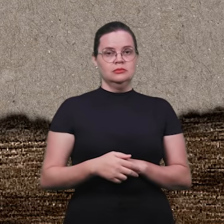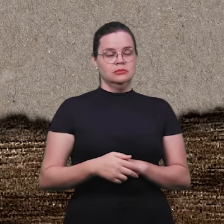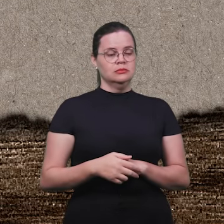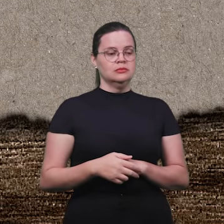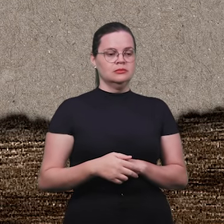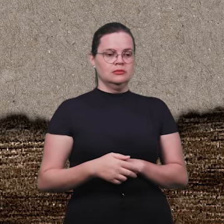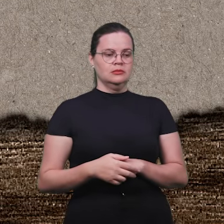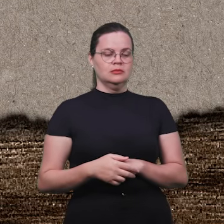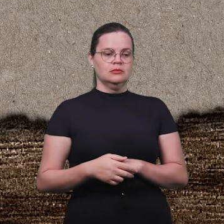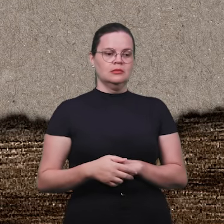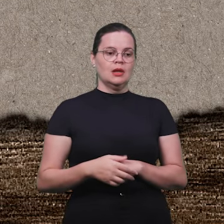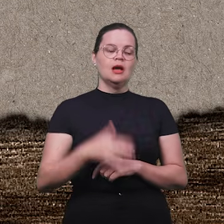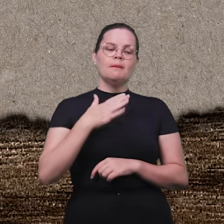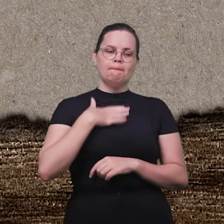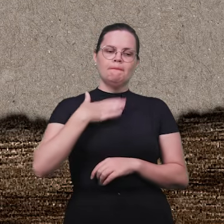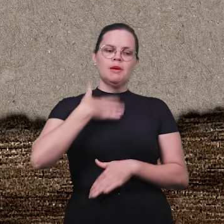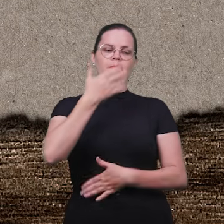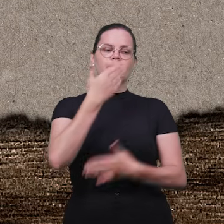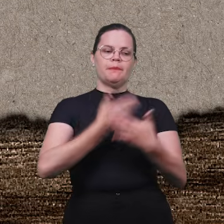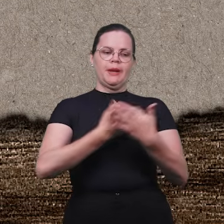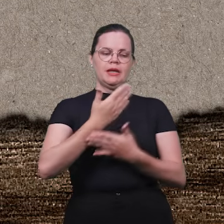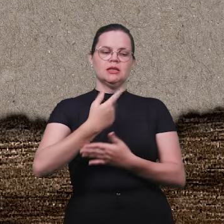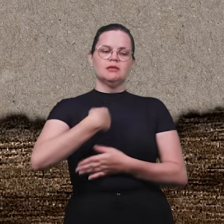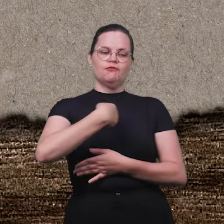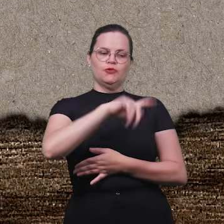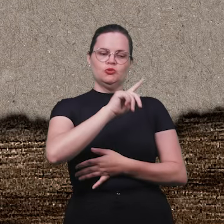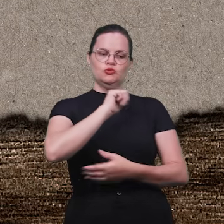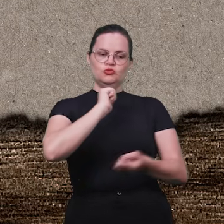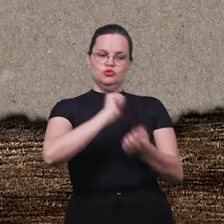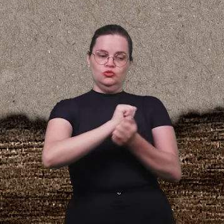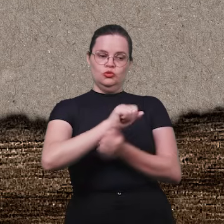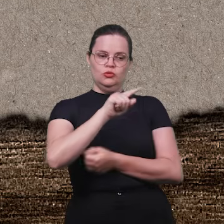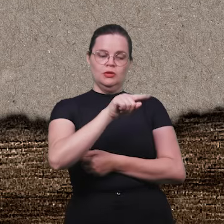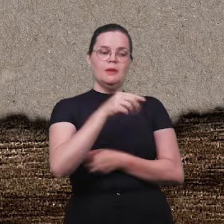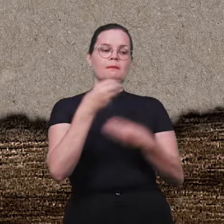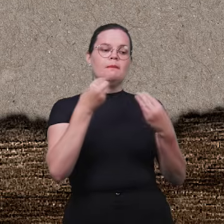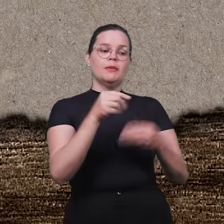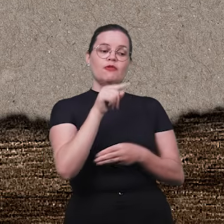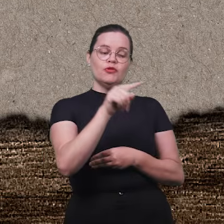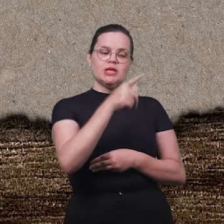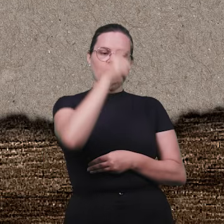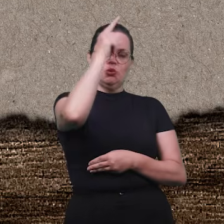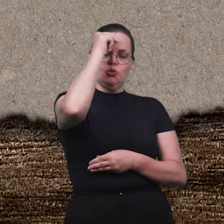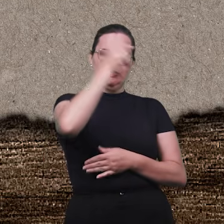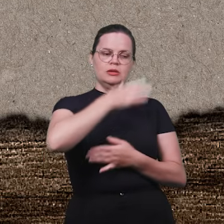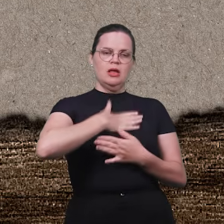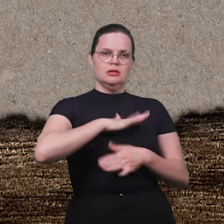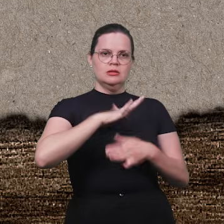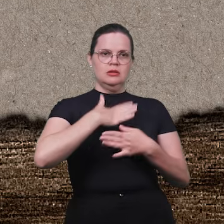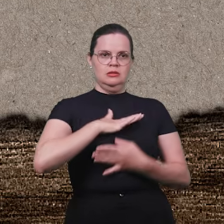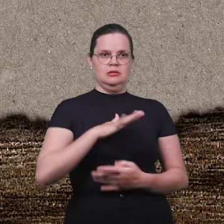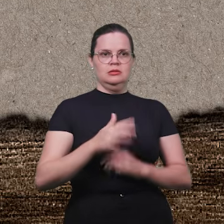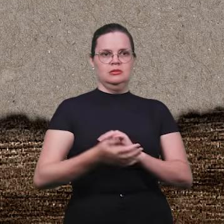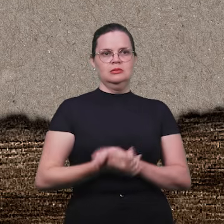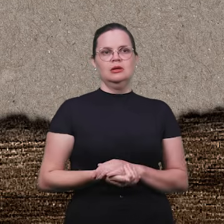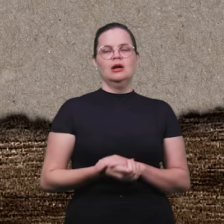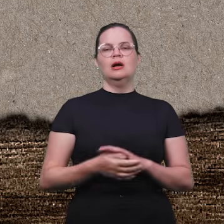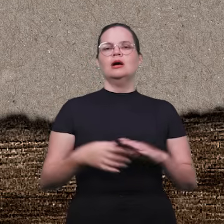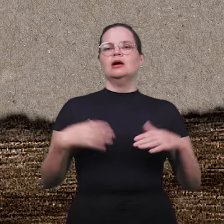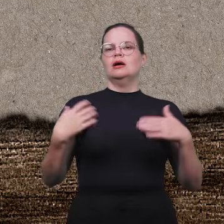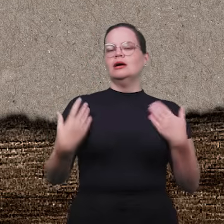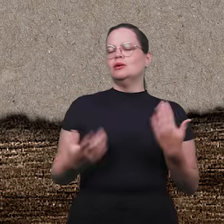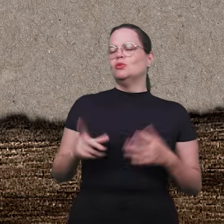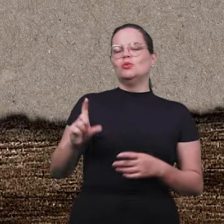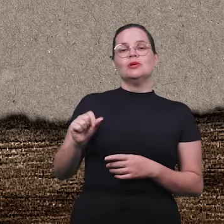pois, irá a minha presença contigo para te fazer descansar. Ah, o que é